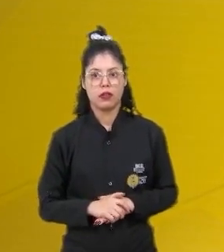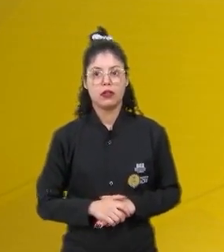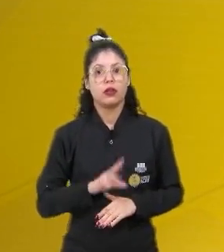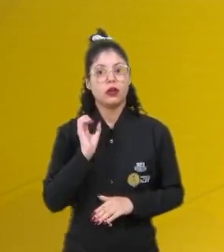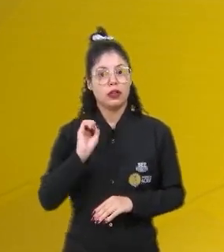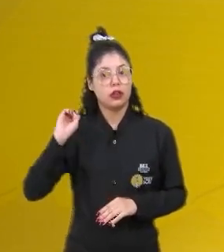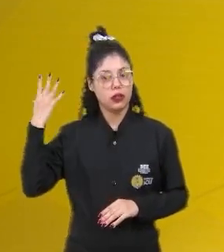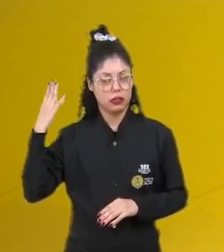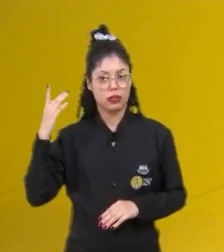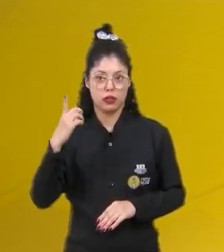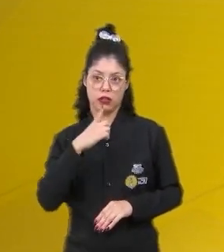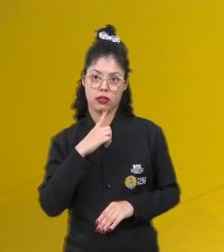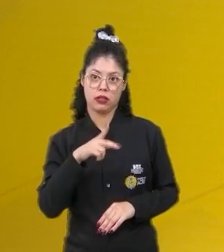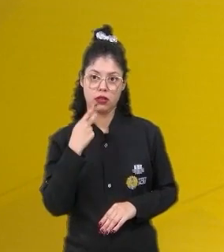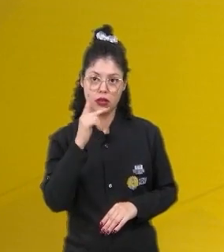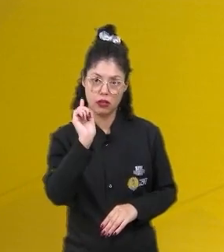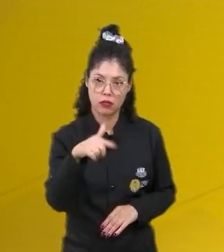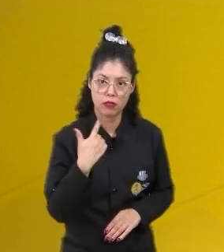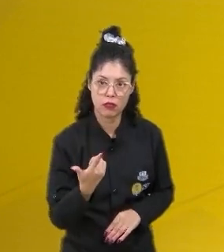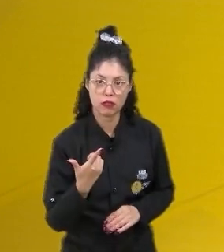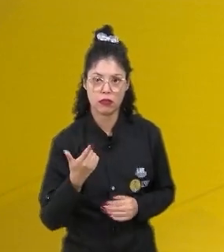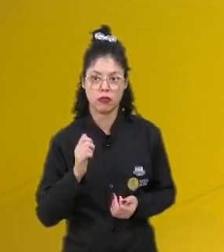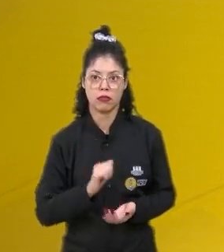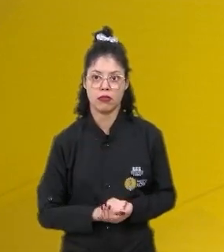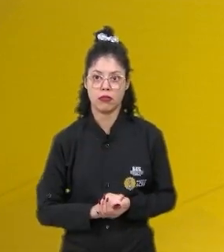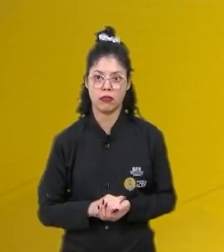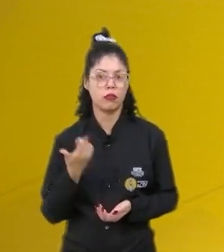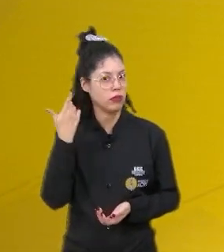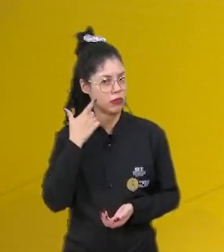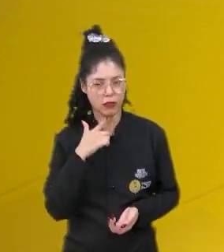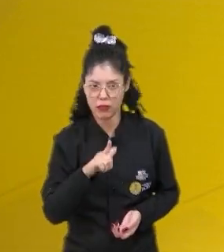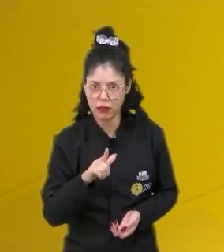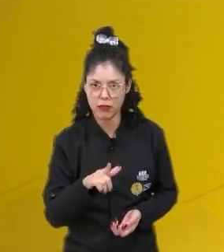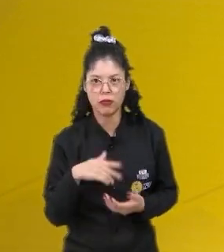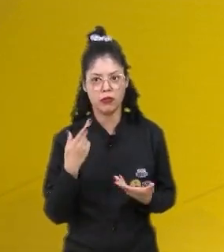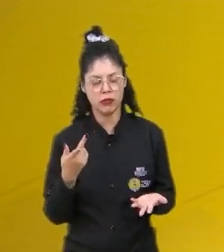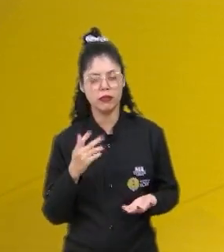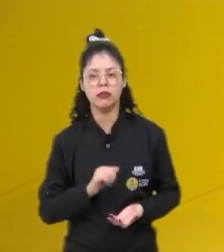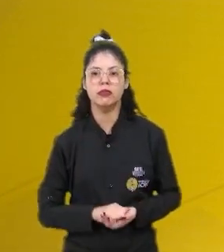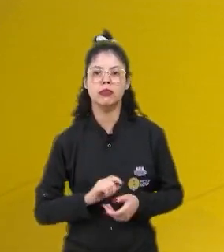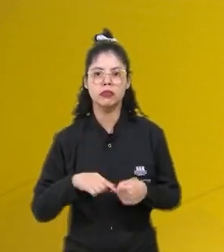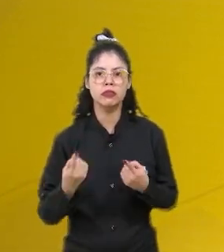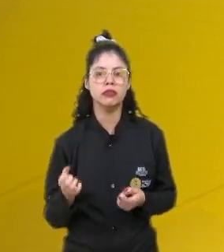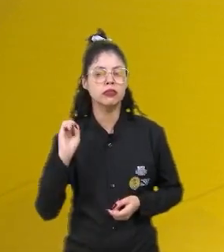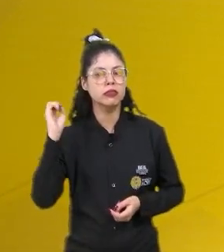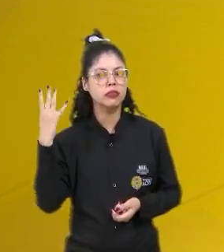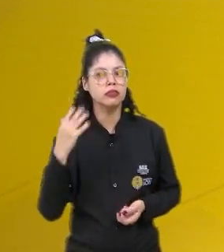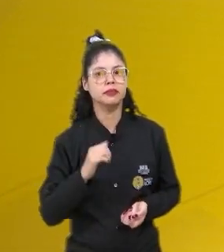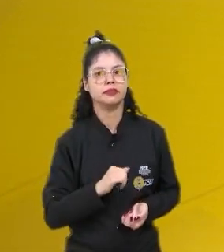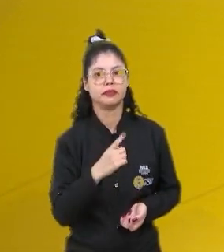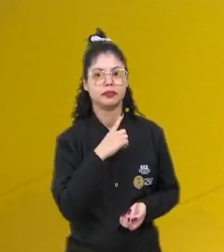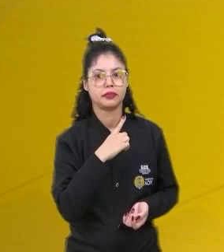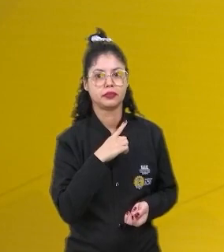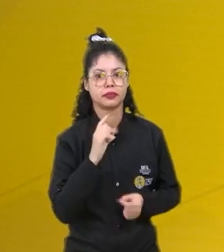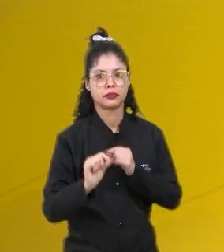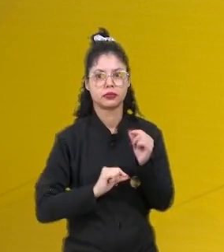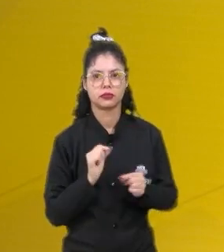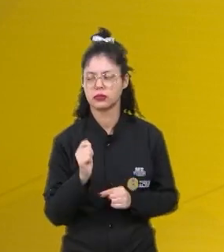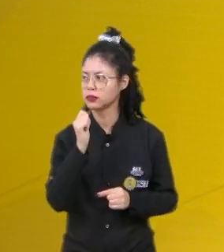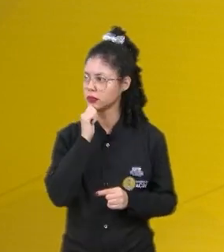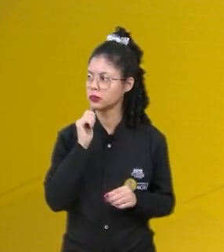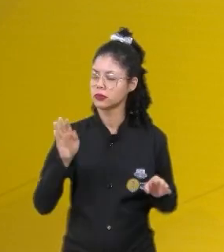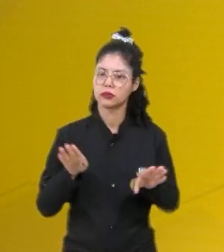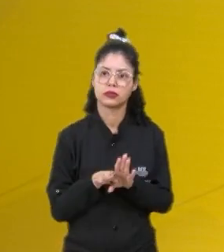acontece se você estiver dentro d'água falando com outra pessoa dentro d'água. Primeiro que a gente não consegue falar debaixo d'água, né? Mas se for o caso, o que é que vai acontecer?